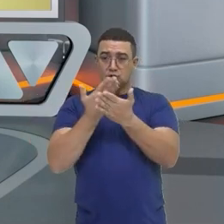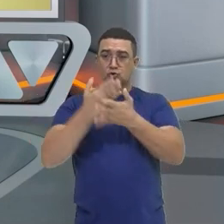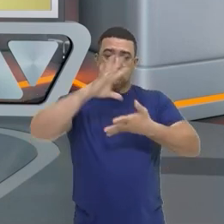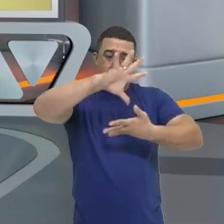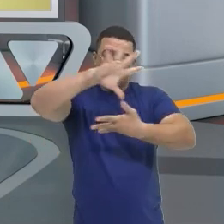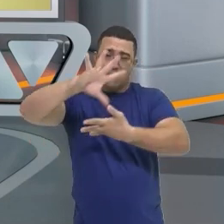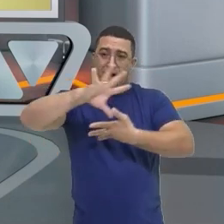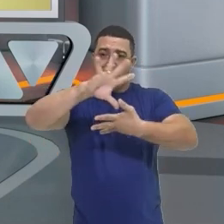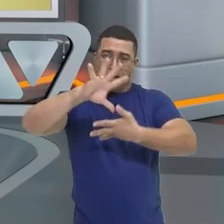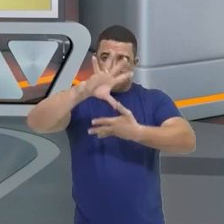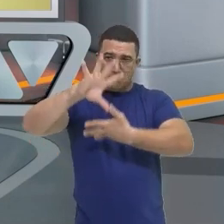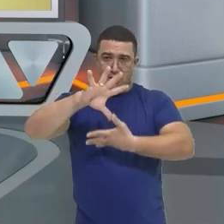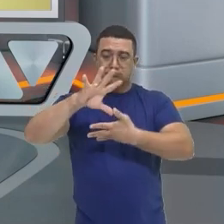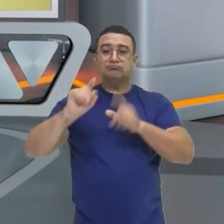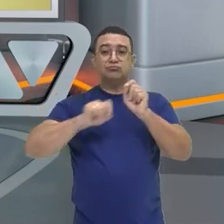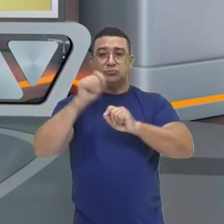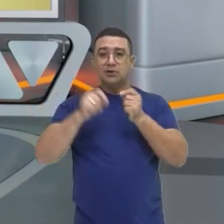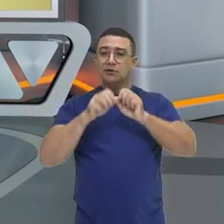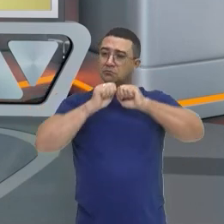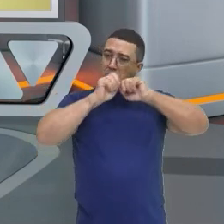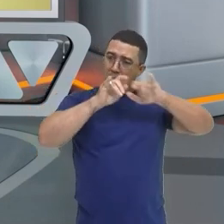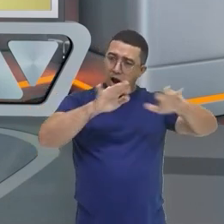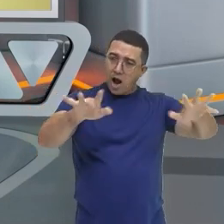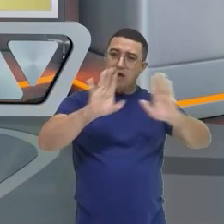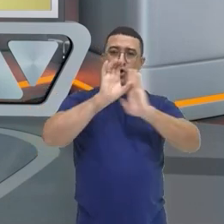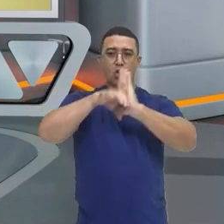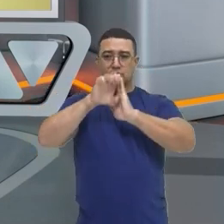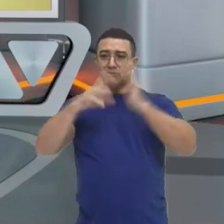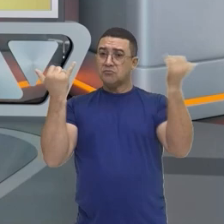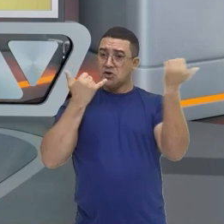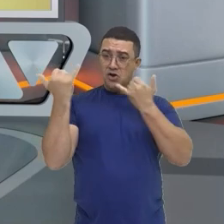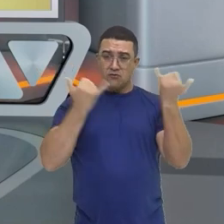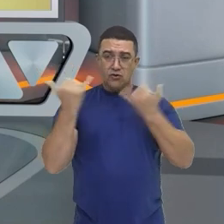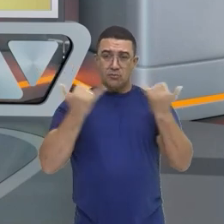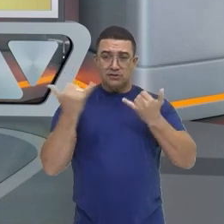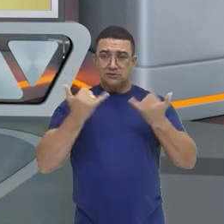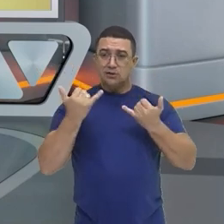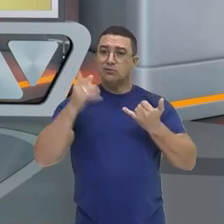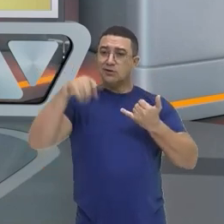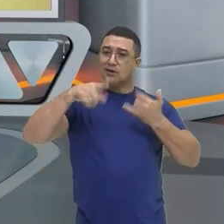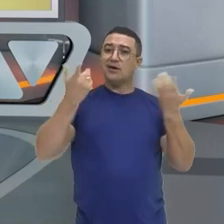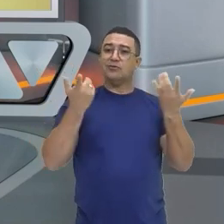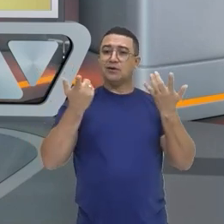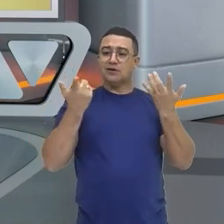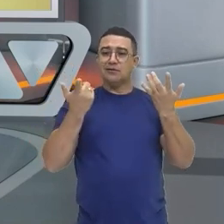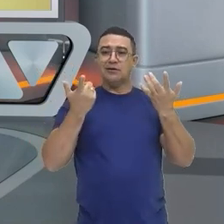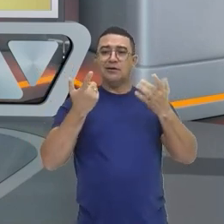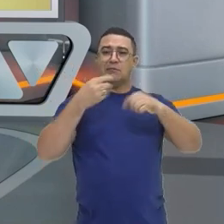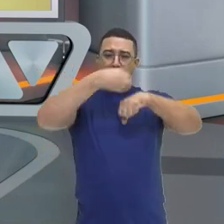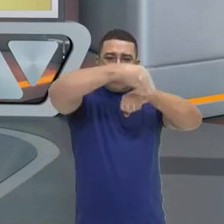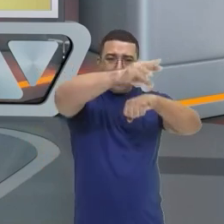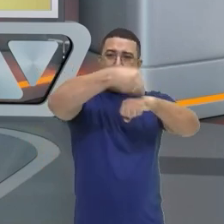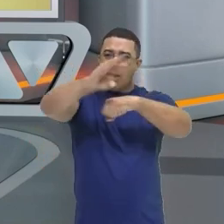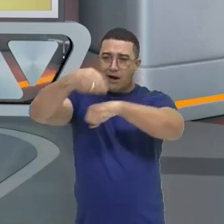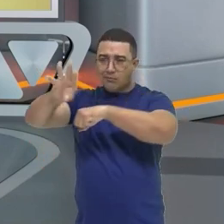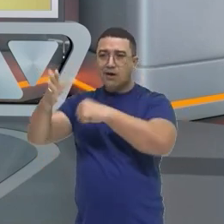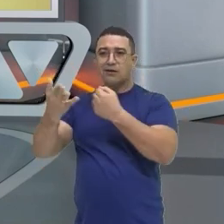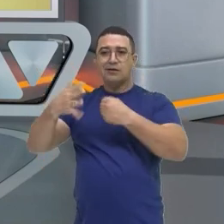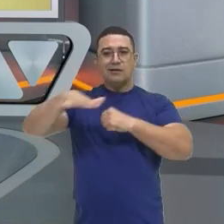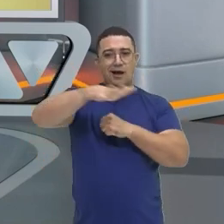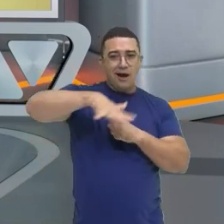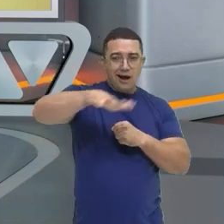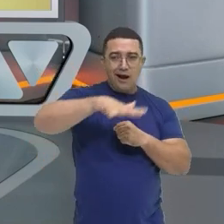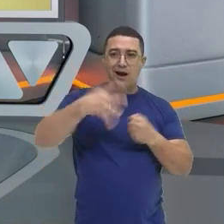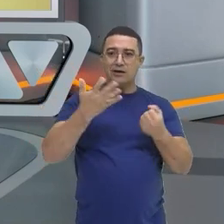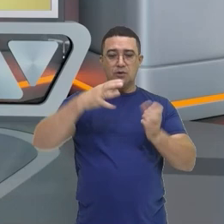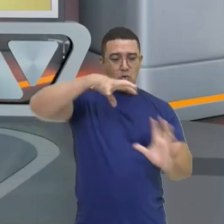Essa concepção, a produção, a difusão dessas informações que são passadas ali para um planisfério,